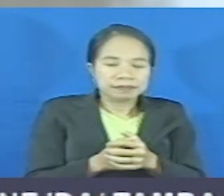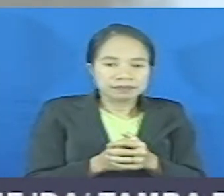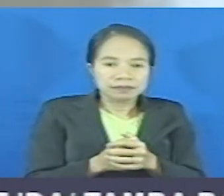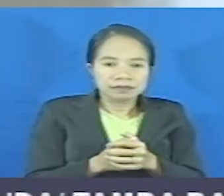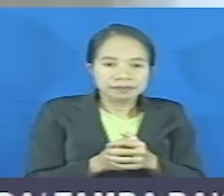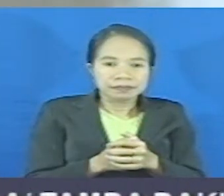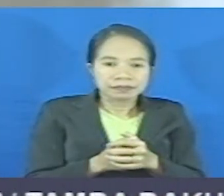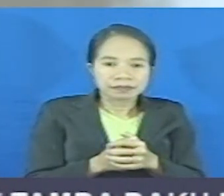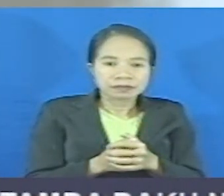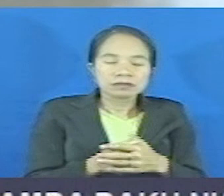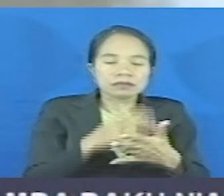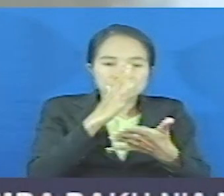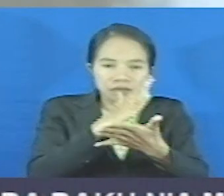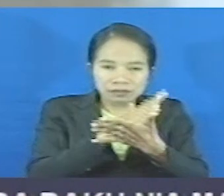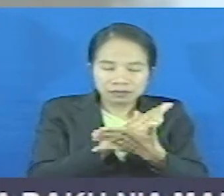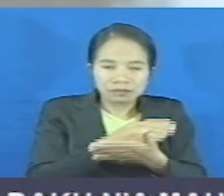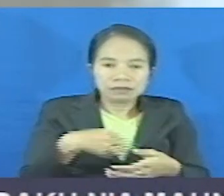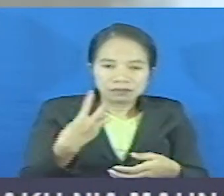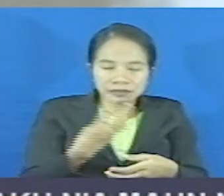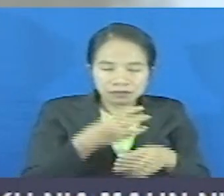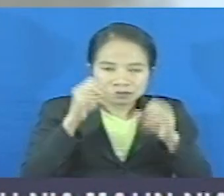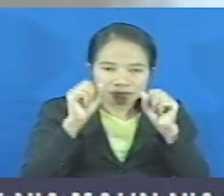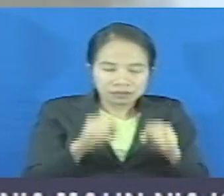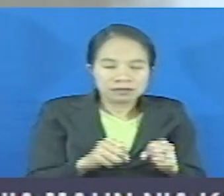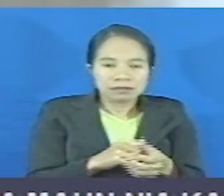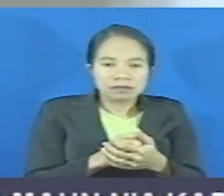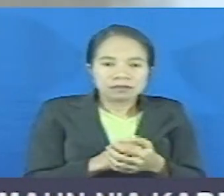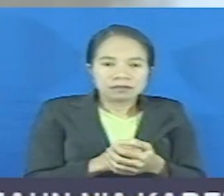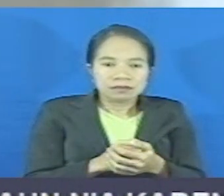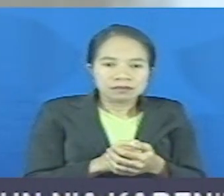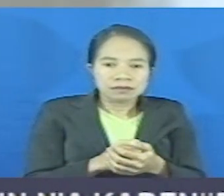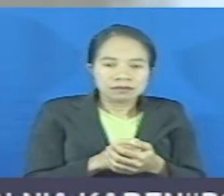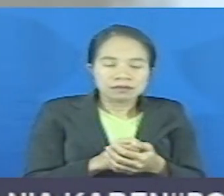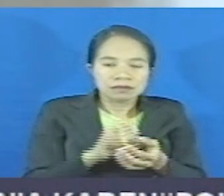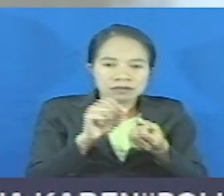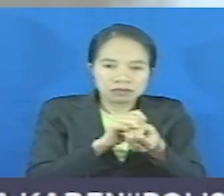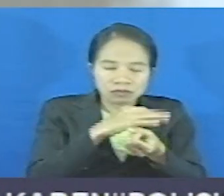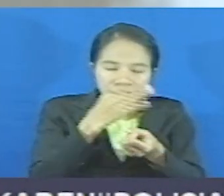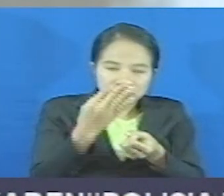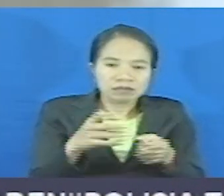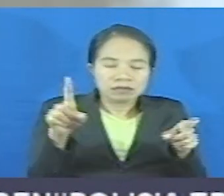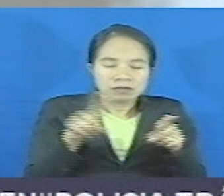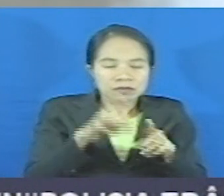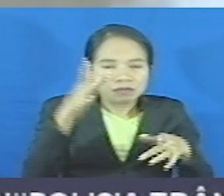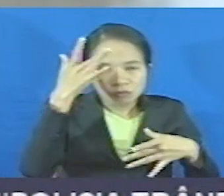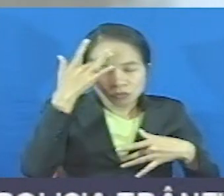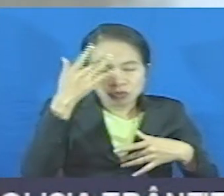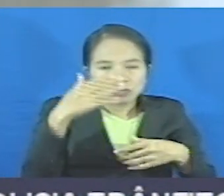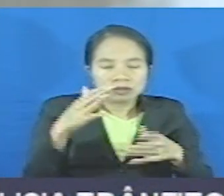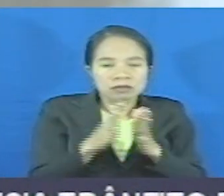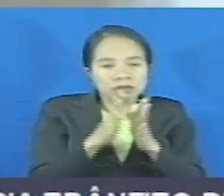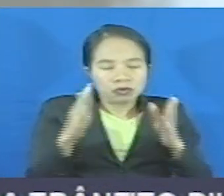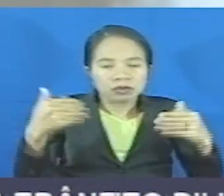Ho prevenção, mas que tabela evita Covid, sai pandemia bota e